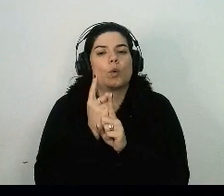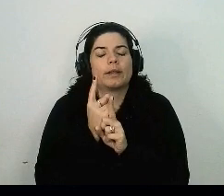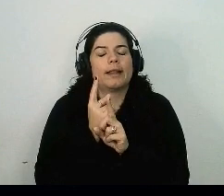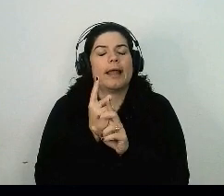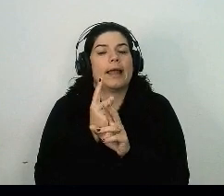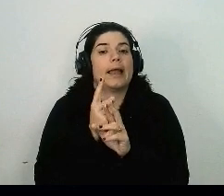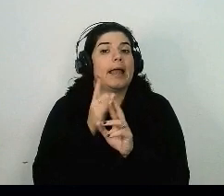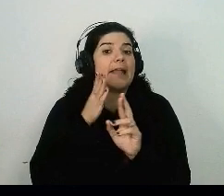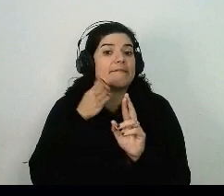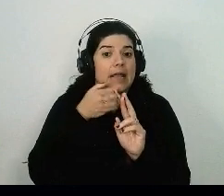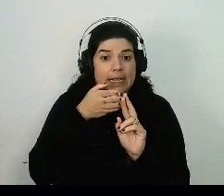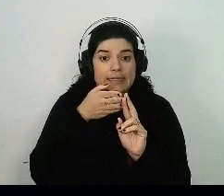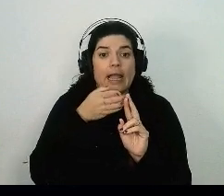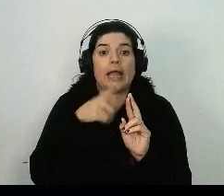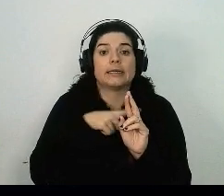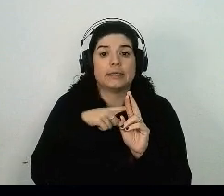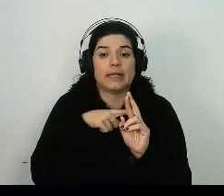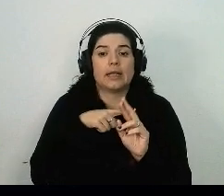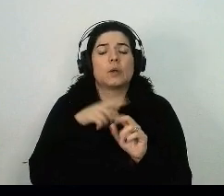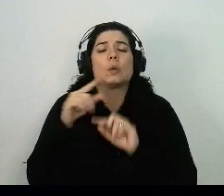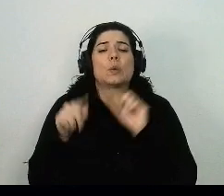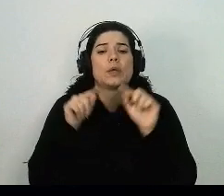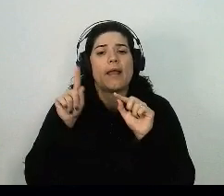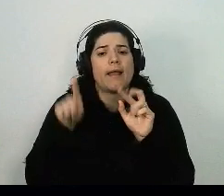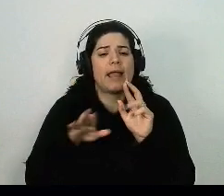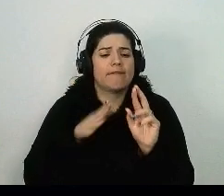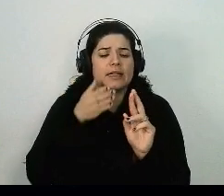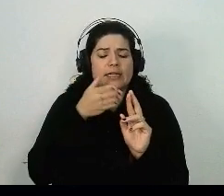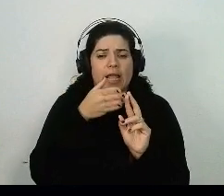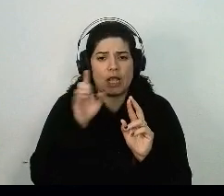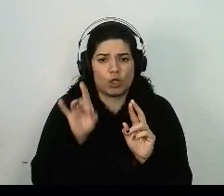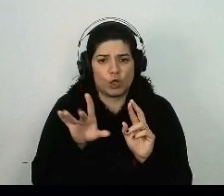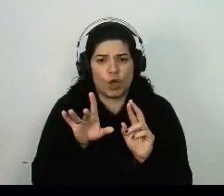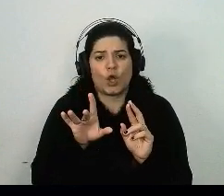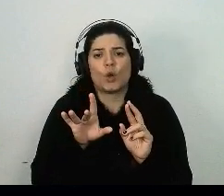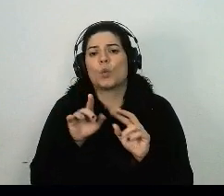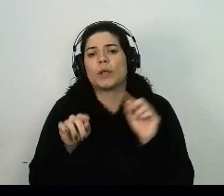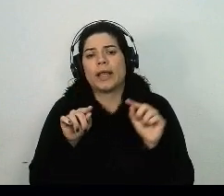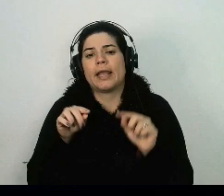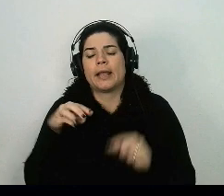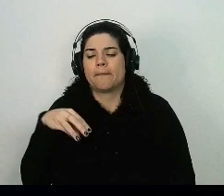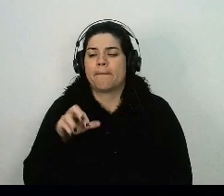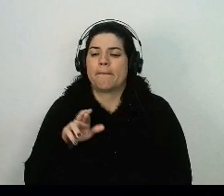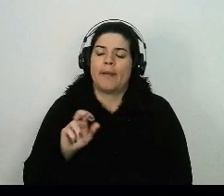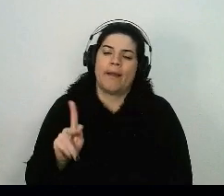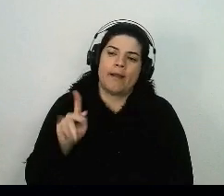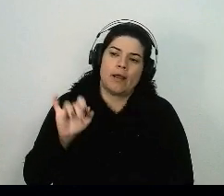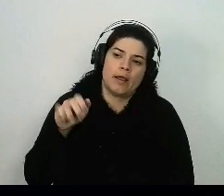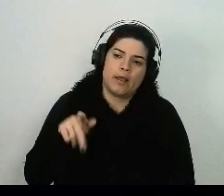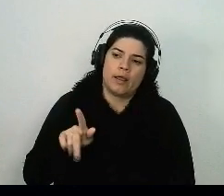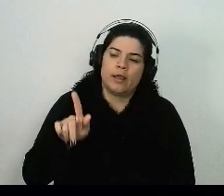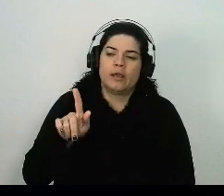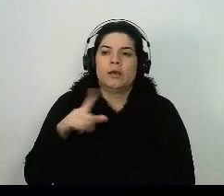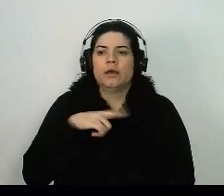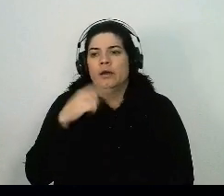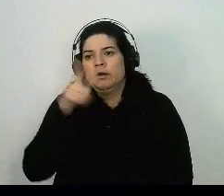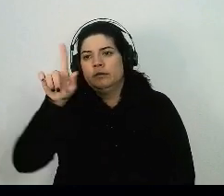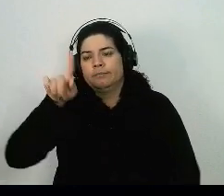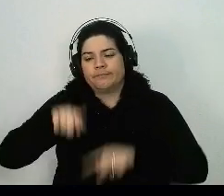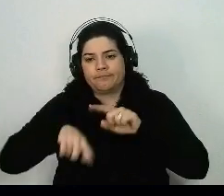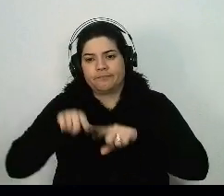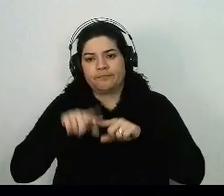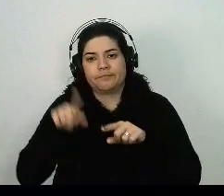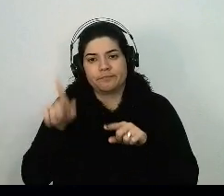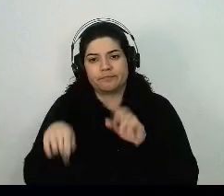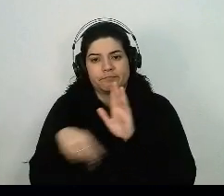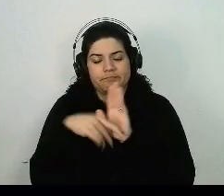Esses referenciais, no caso, não vão ser um referencial de benchmarking, não vão ser um referencial de outro produto, um referencial de design externo,